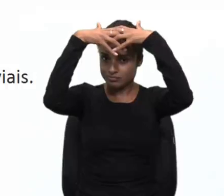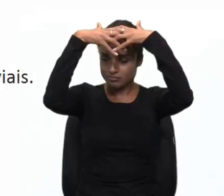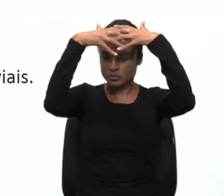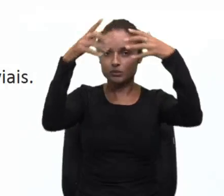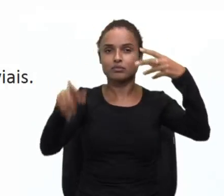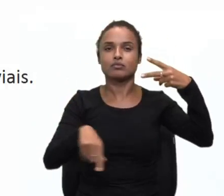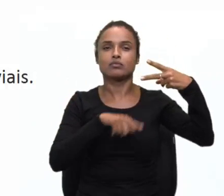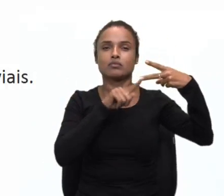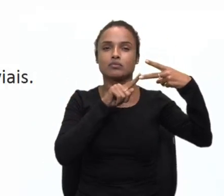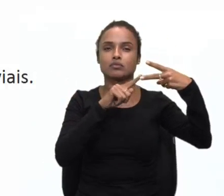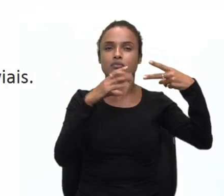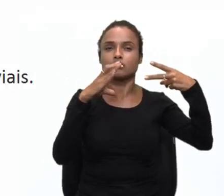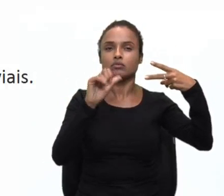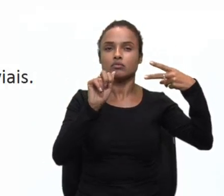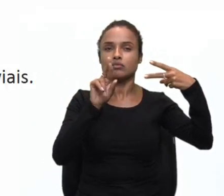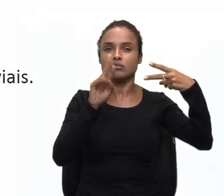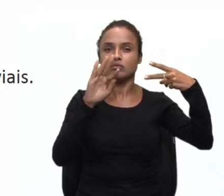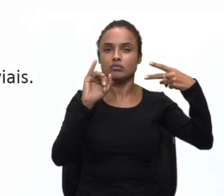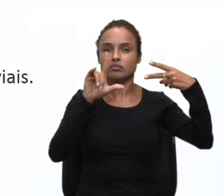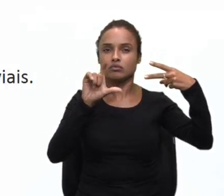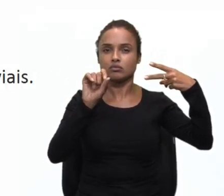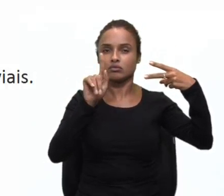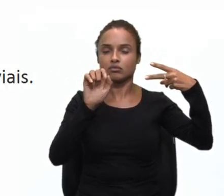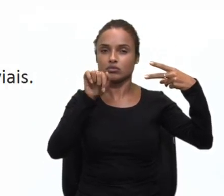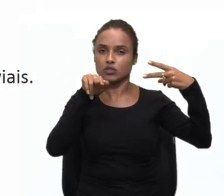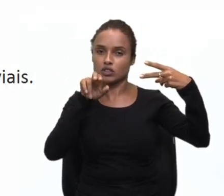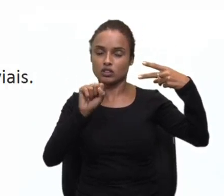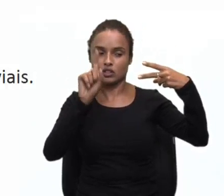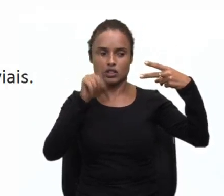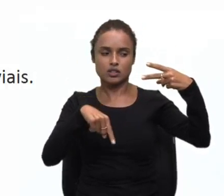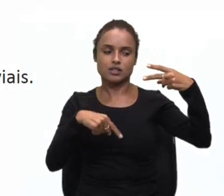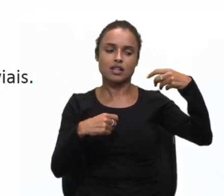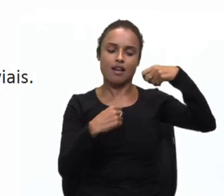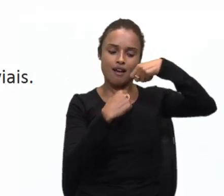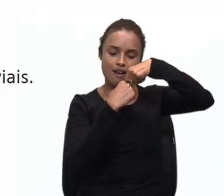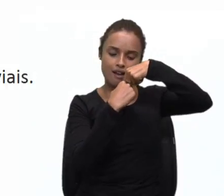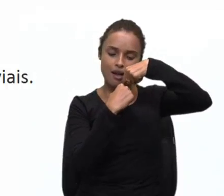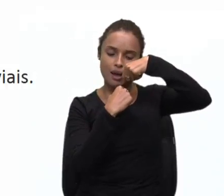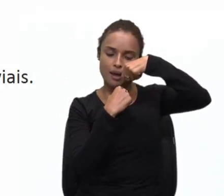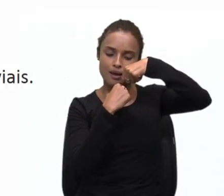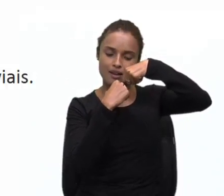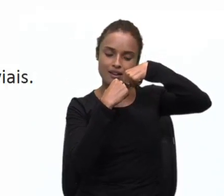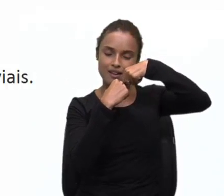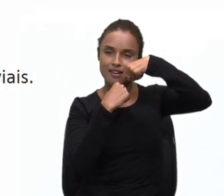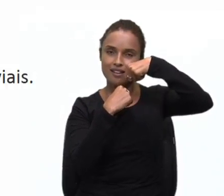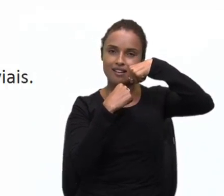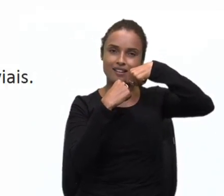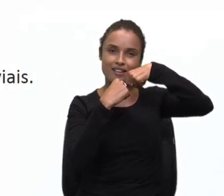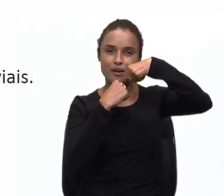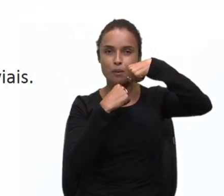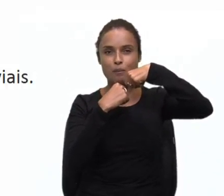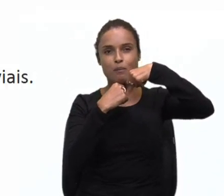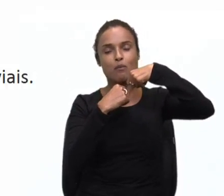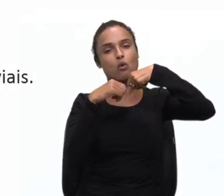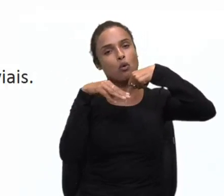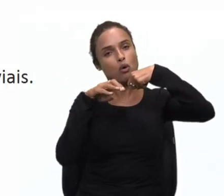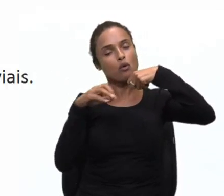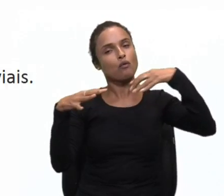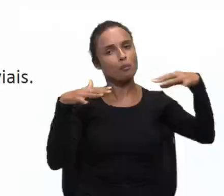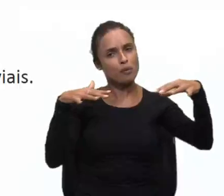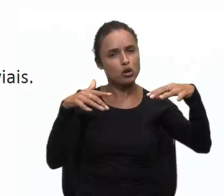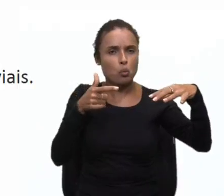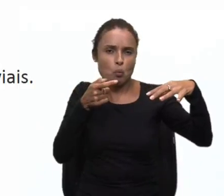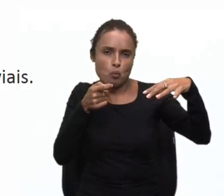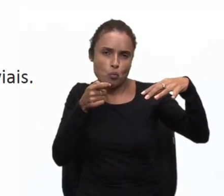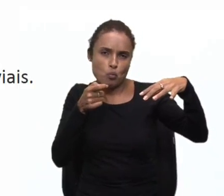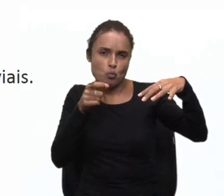movimento. É uma pequena amplitude? É, mas é movimento. Se eu tenho isso, eu tenho, por exemplo, a sínfise púbica, eu tenho meu disco intervertebral